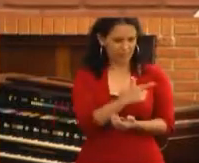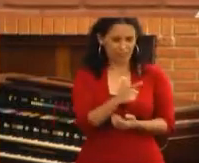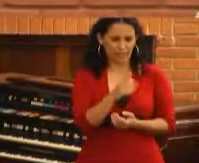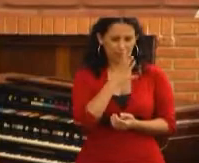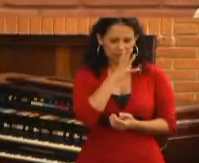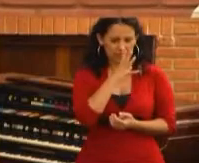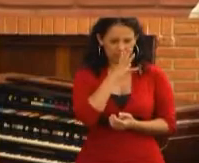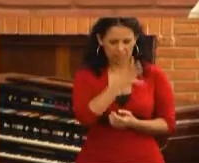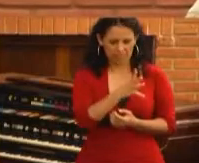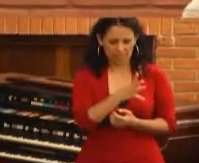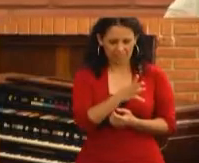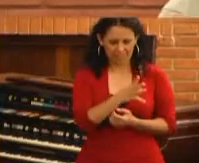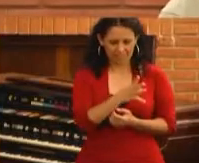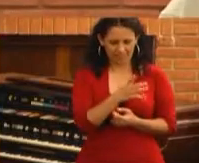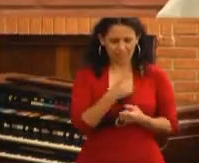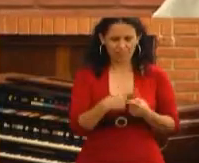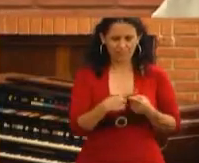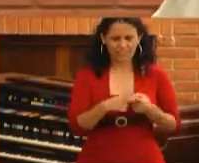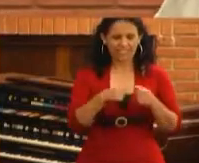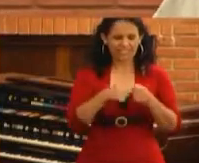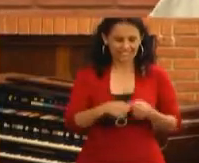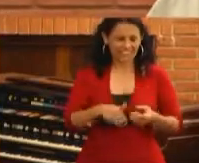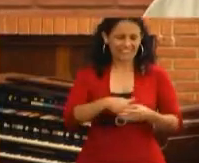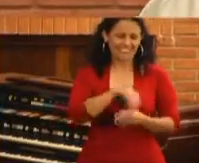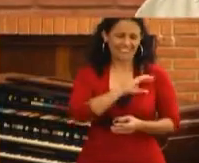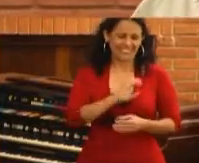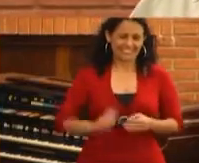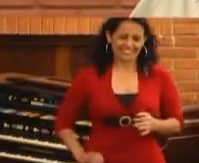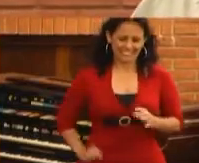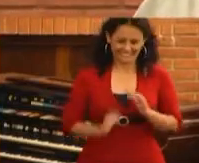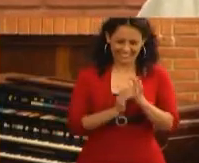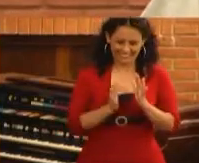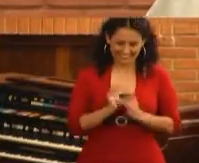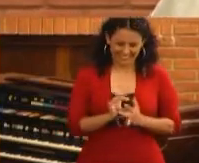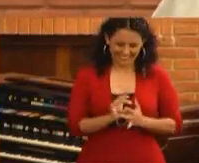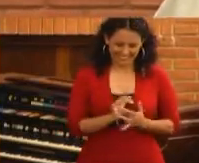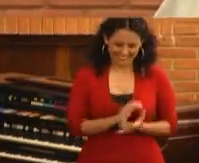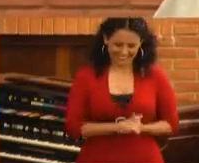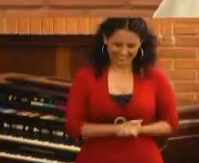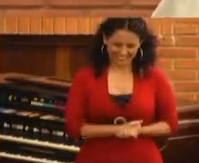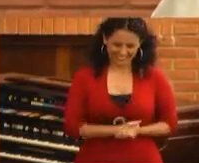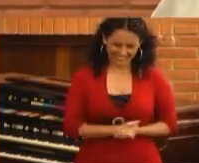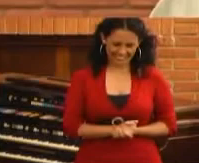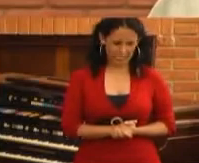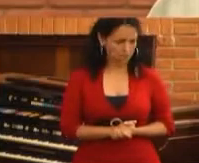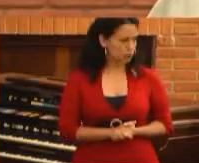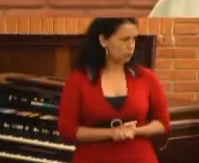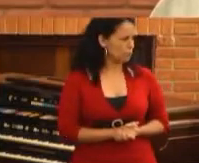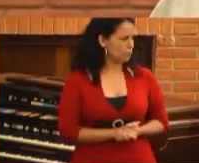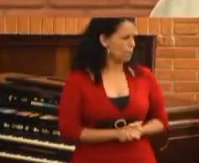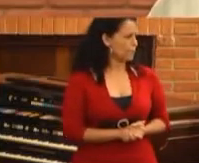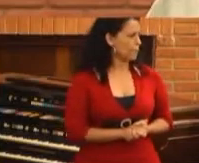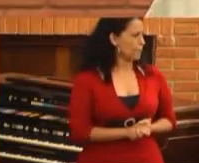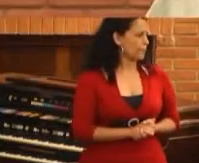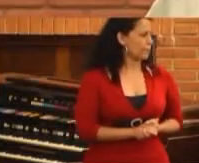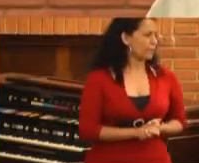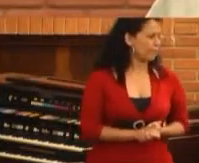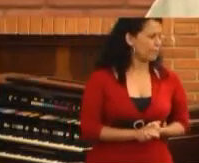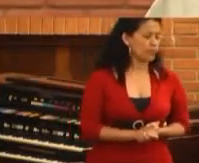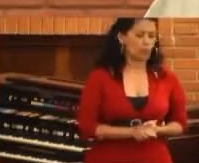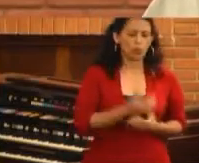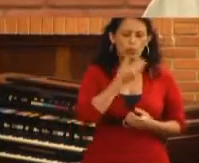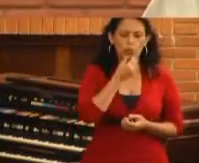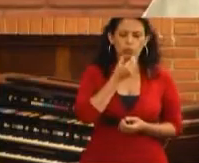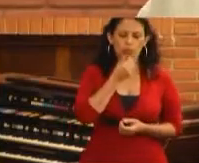que estão em Cristo Jesus. Eu me lembro um dia que o Moacir, eu não sei onde é que ele está hoje. Moacir